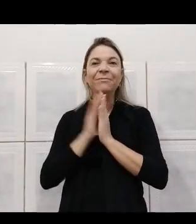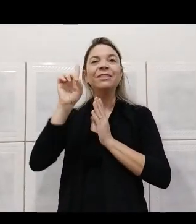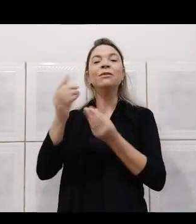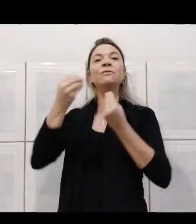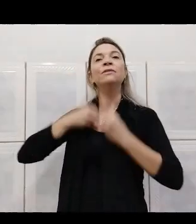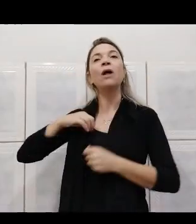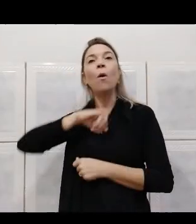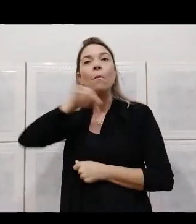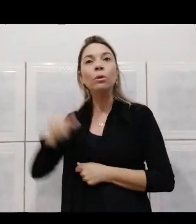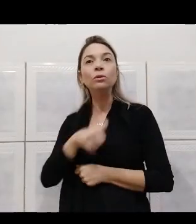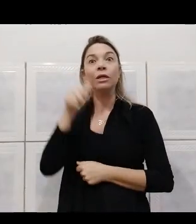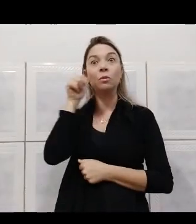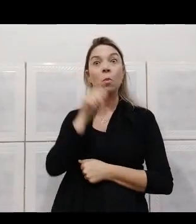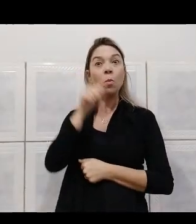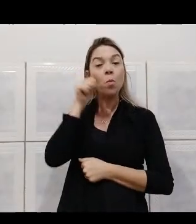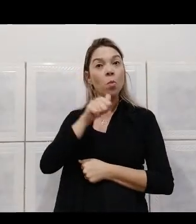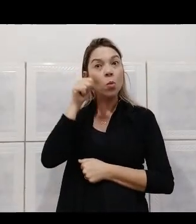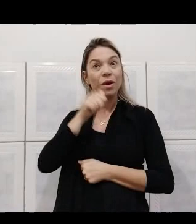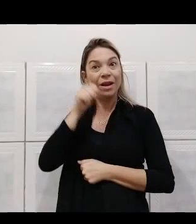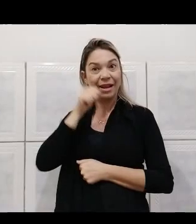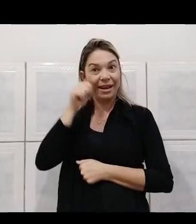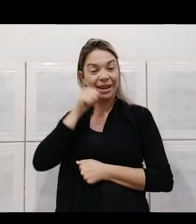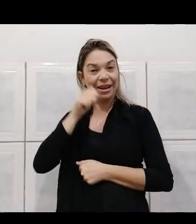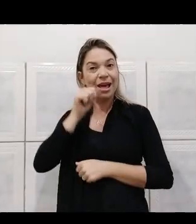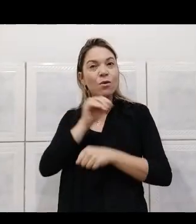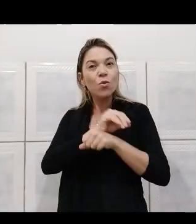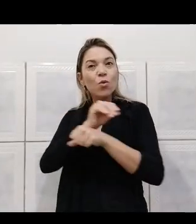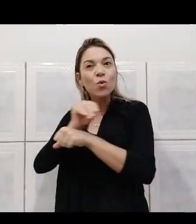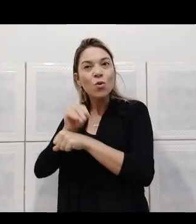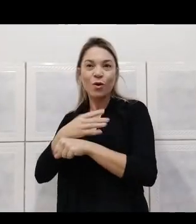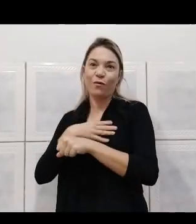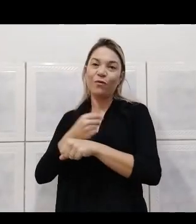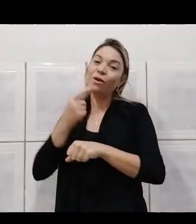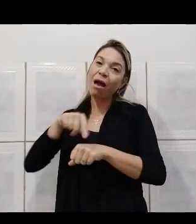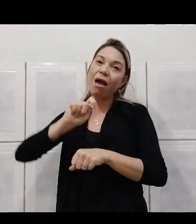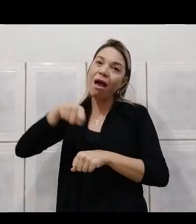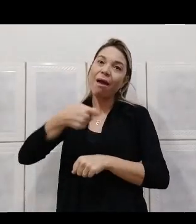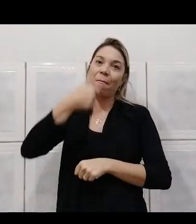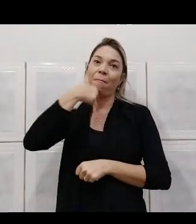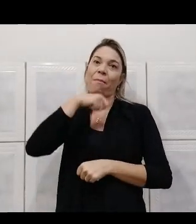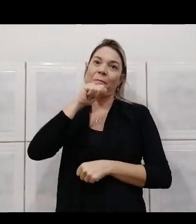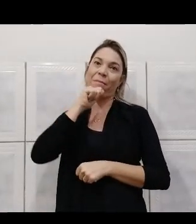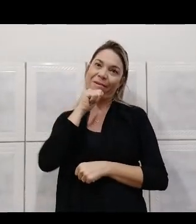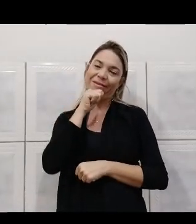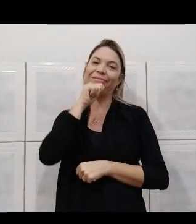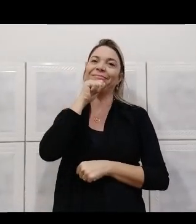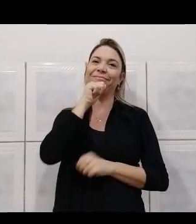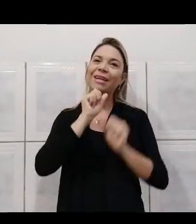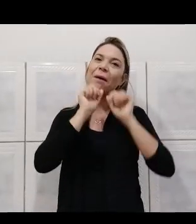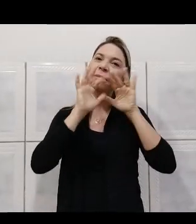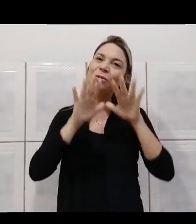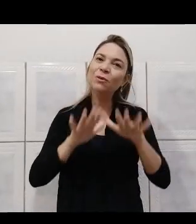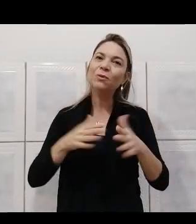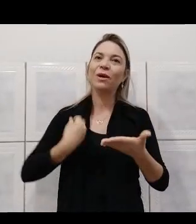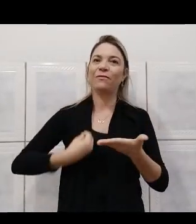papel como mãe e, inclusive, abençoar vidas. Ser mãe é poder receber